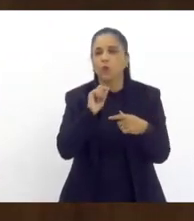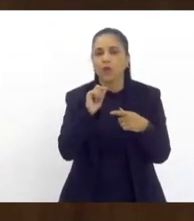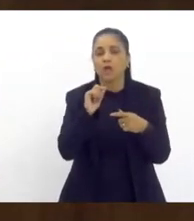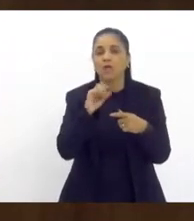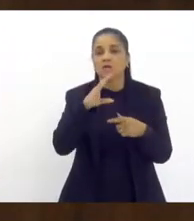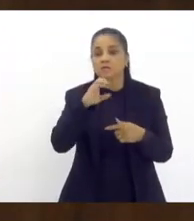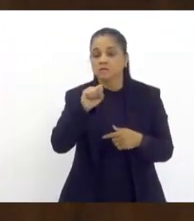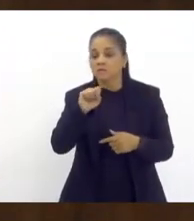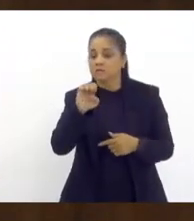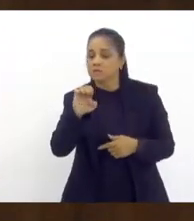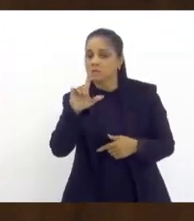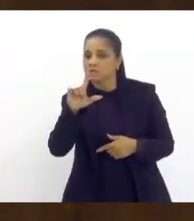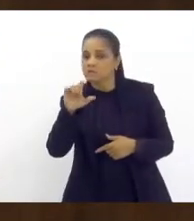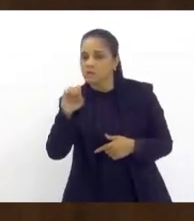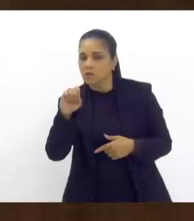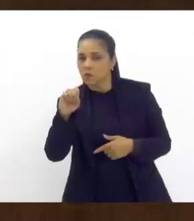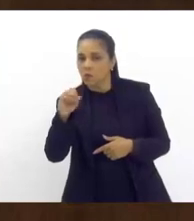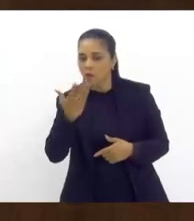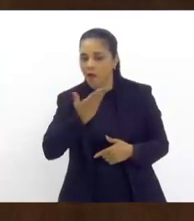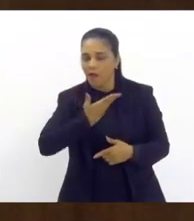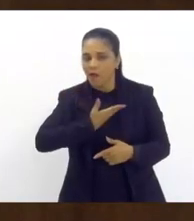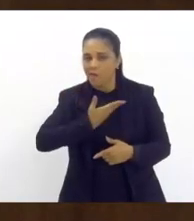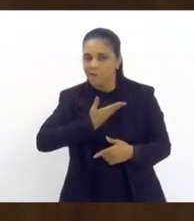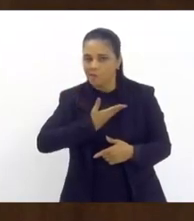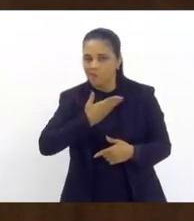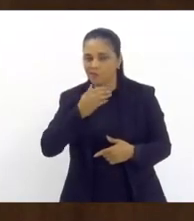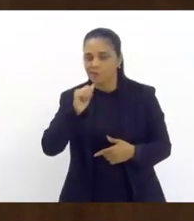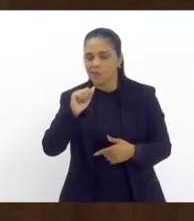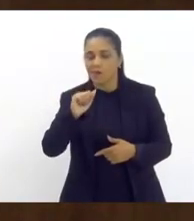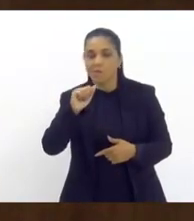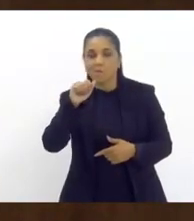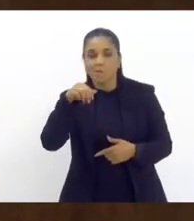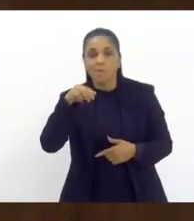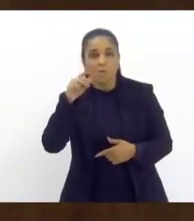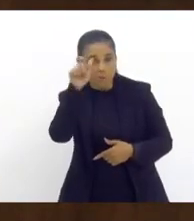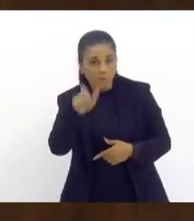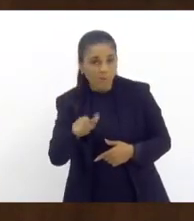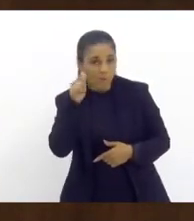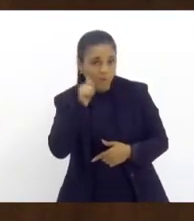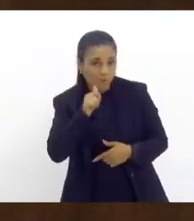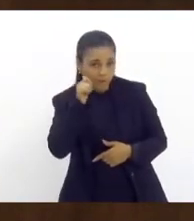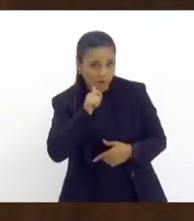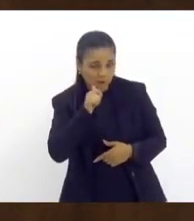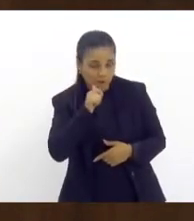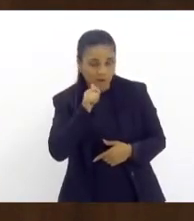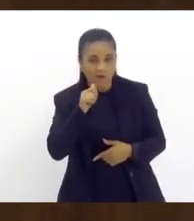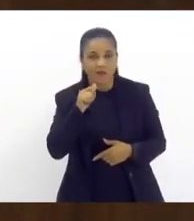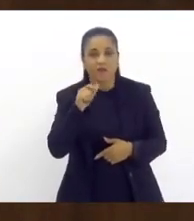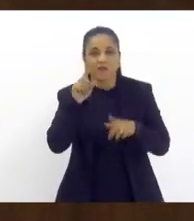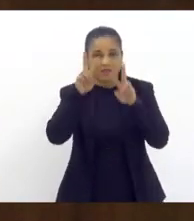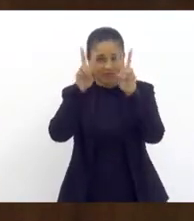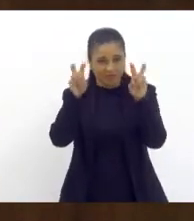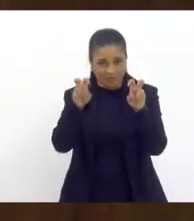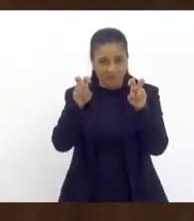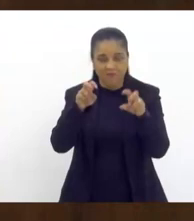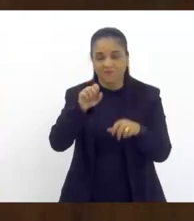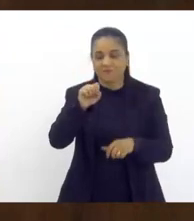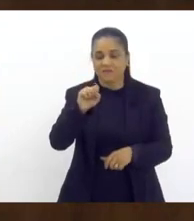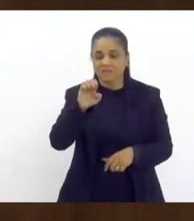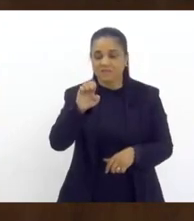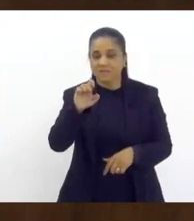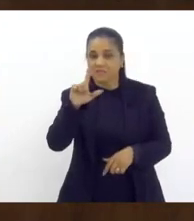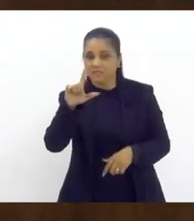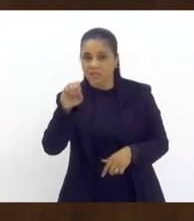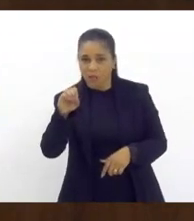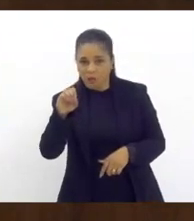que deputadas, exatamente para aquelas mulheres que foram vítimas de violência, as empresas que